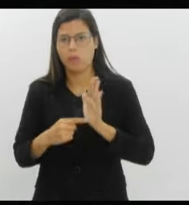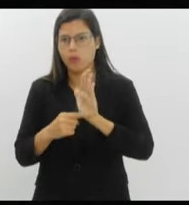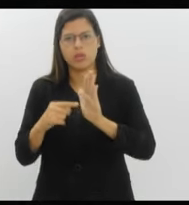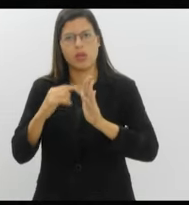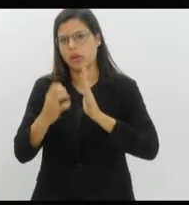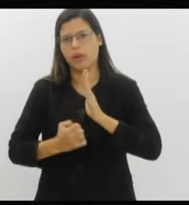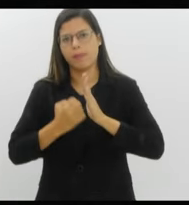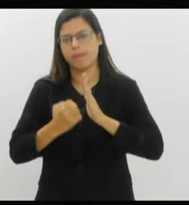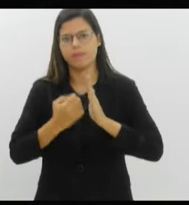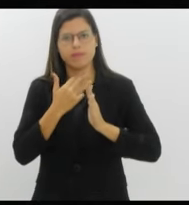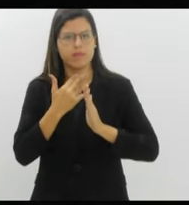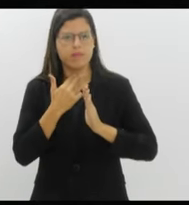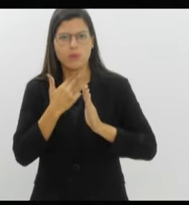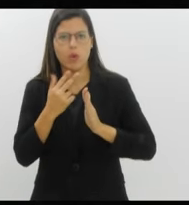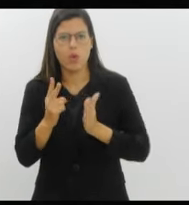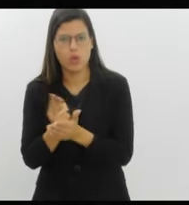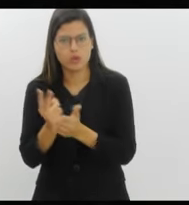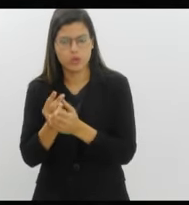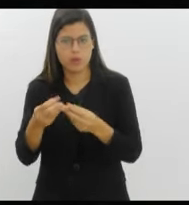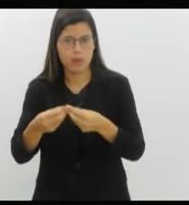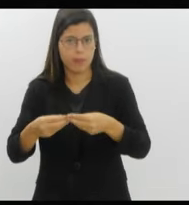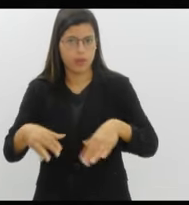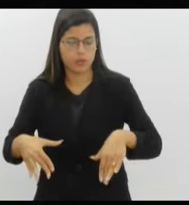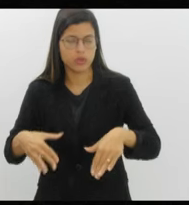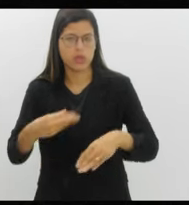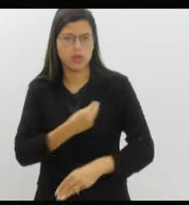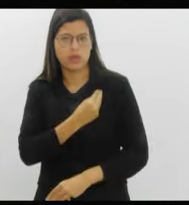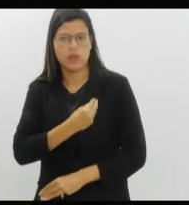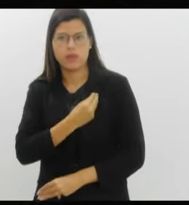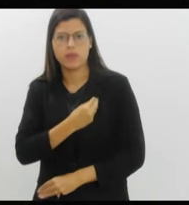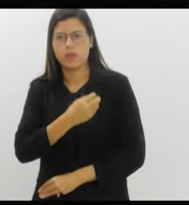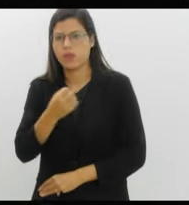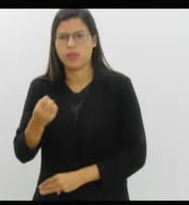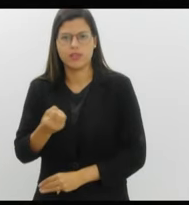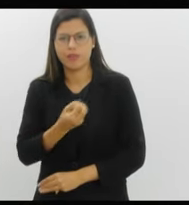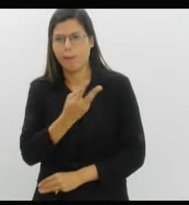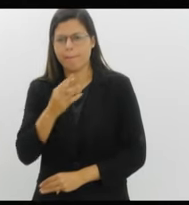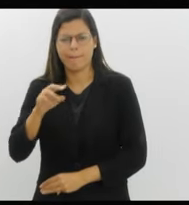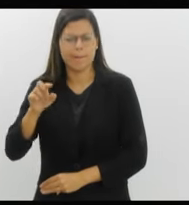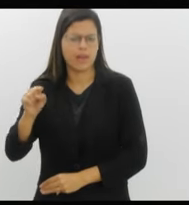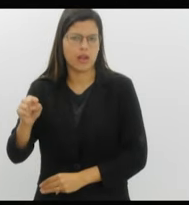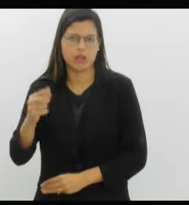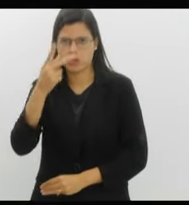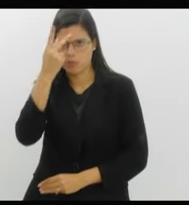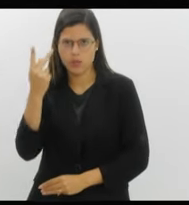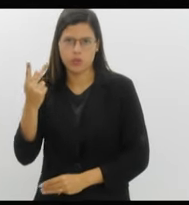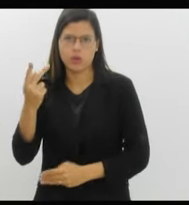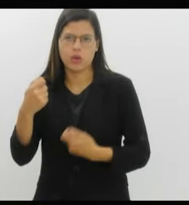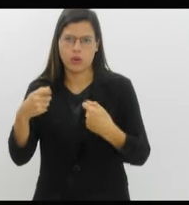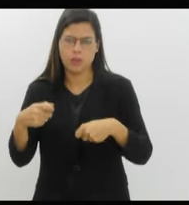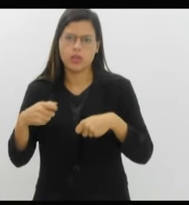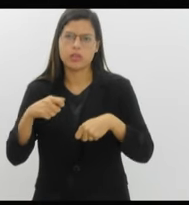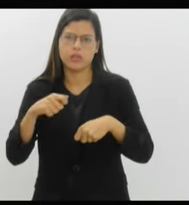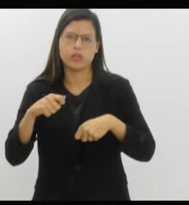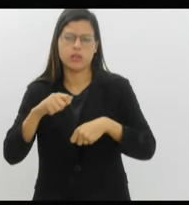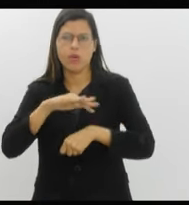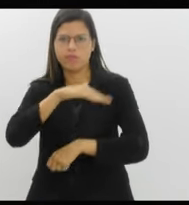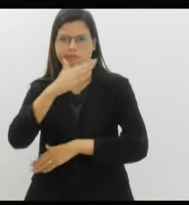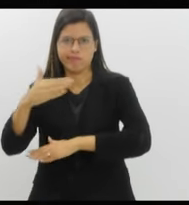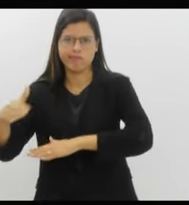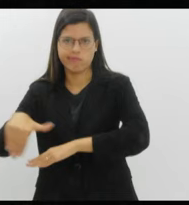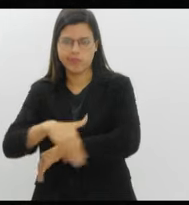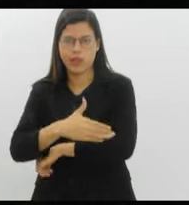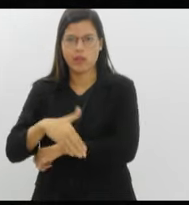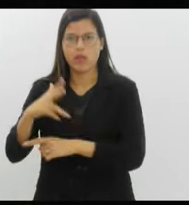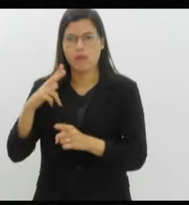mais prejudicar a vida de dezenas de milhares de pessoas que dependem da subida da serra. Então, vitória, demos mais um